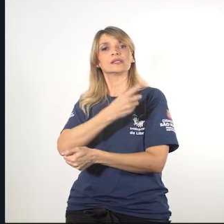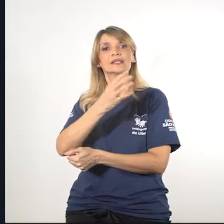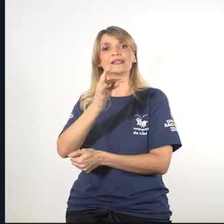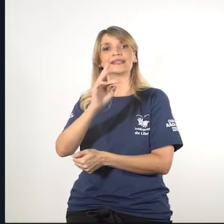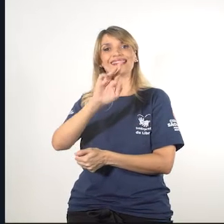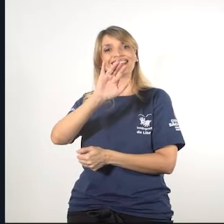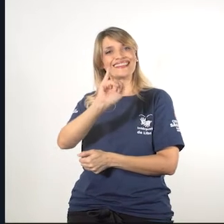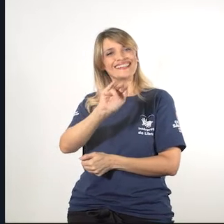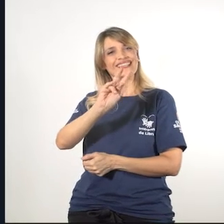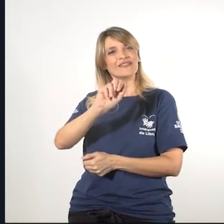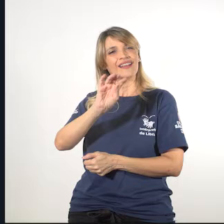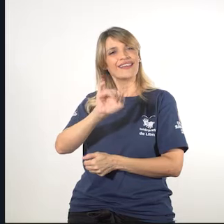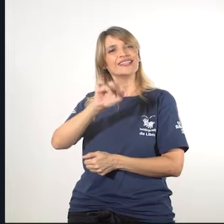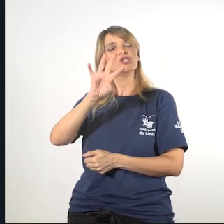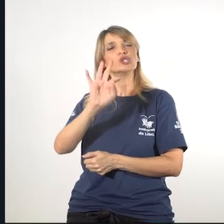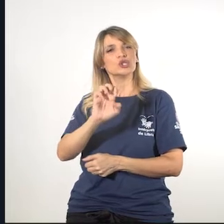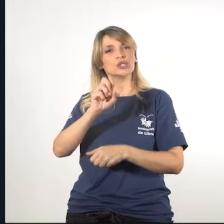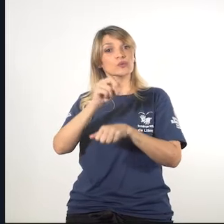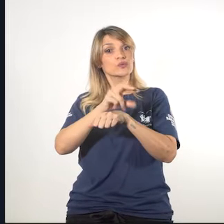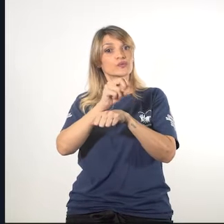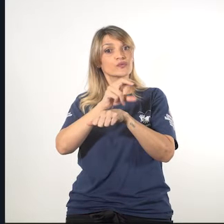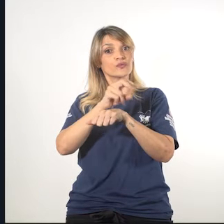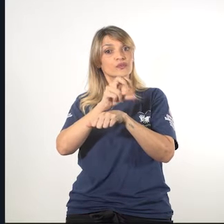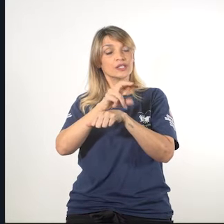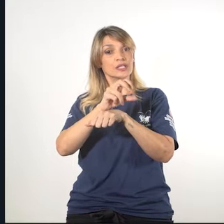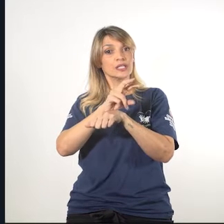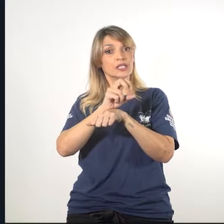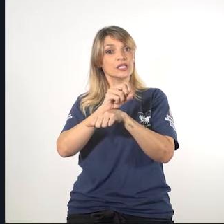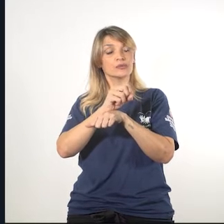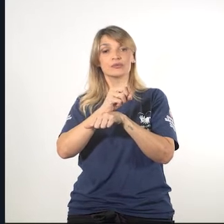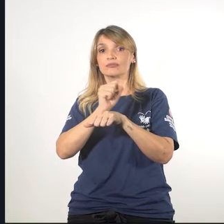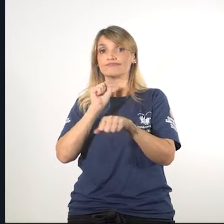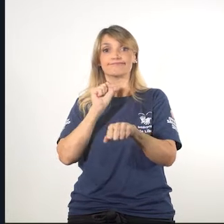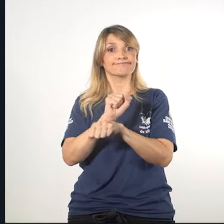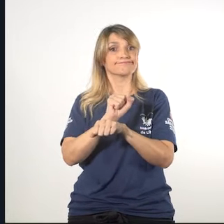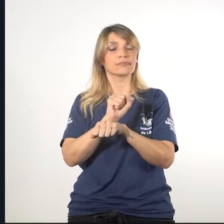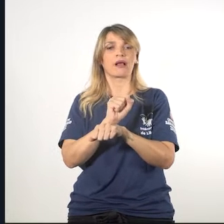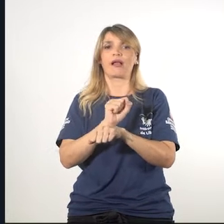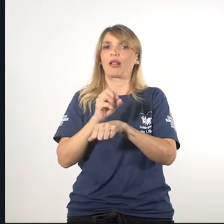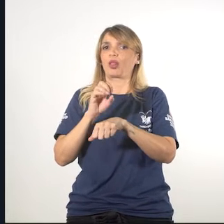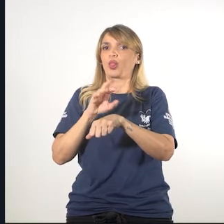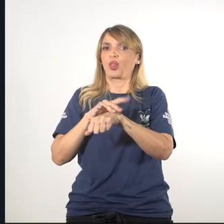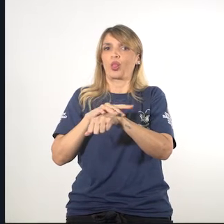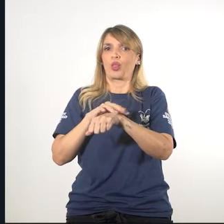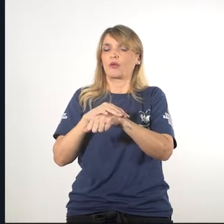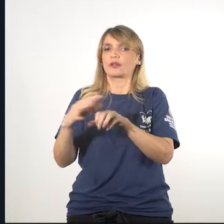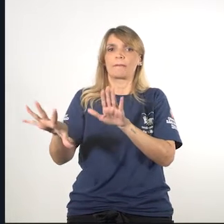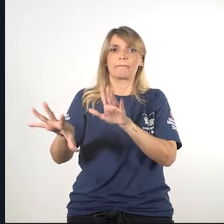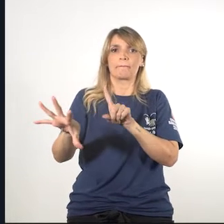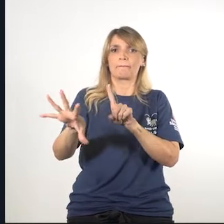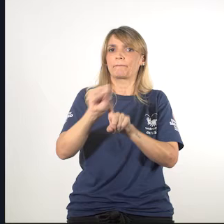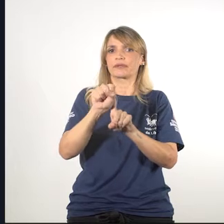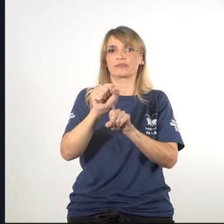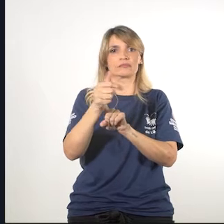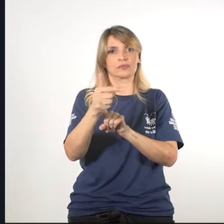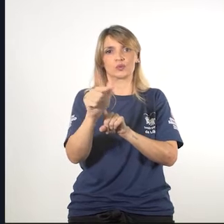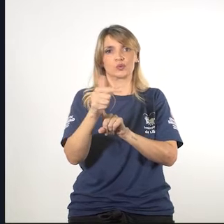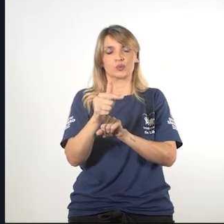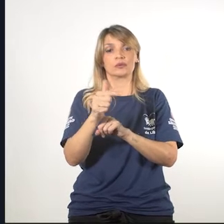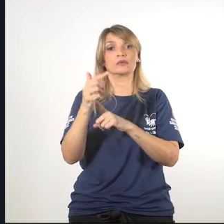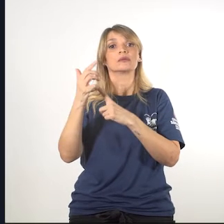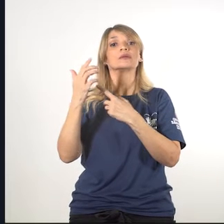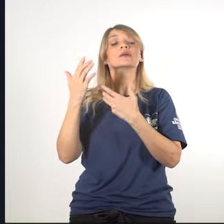de fragmentos do vírus inativado, ele não causa doença, e aqui está toda